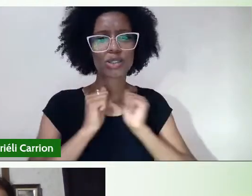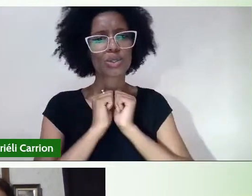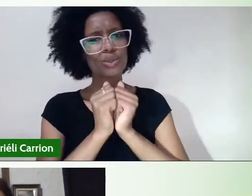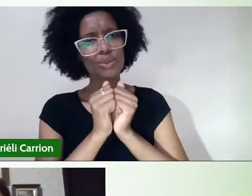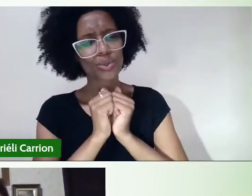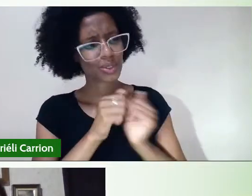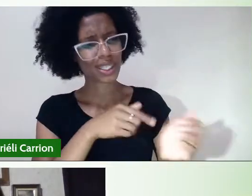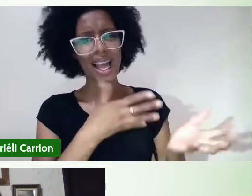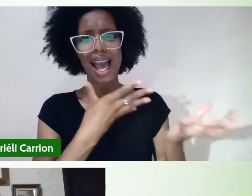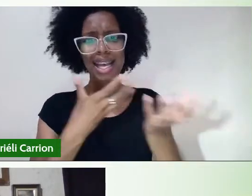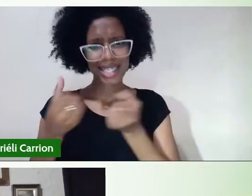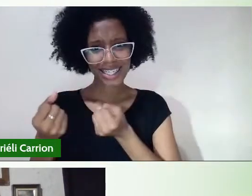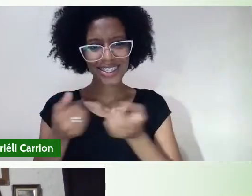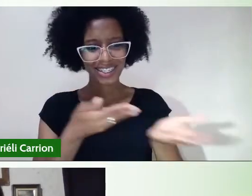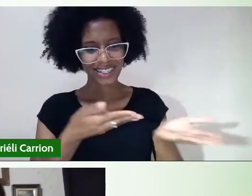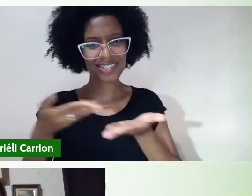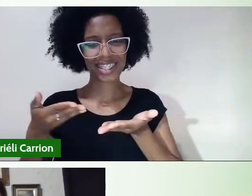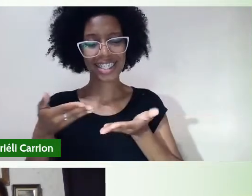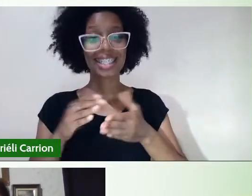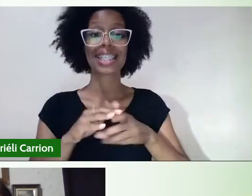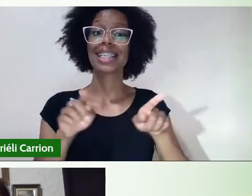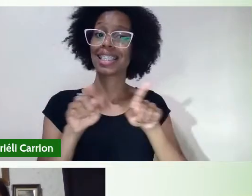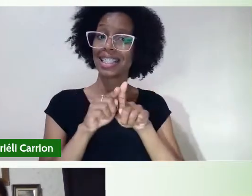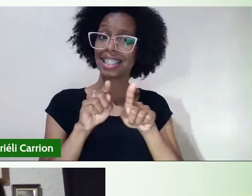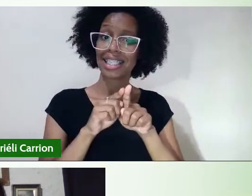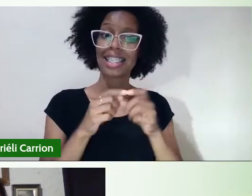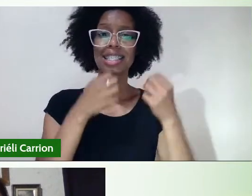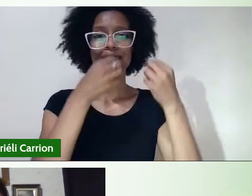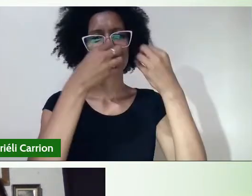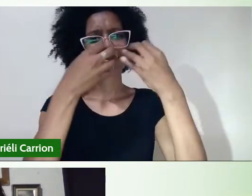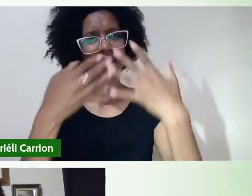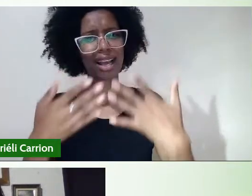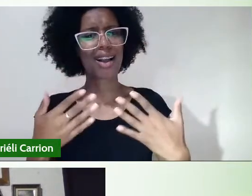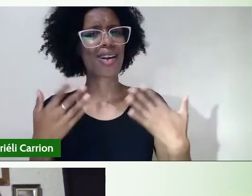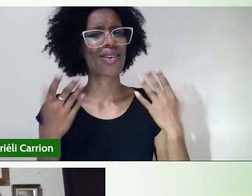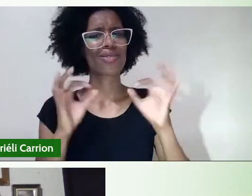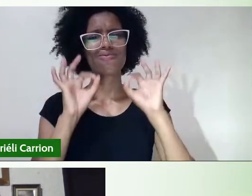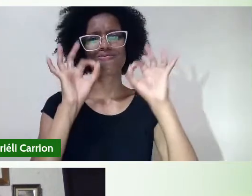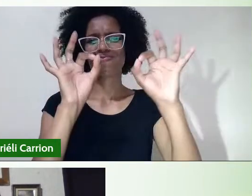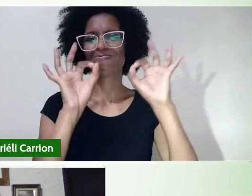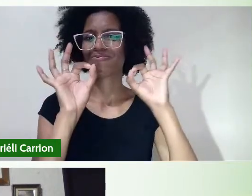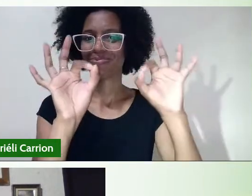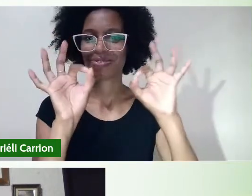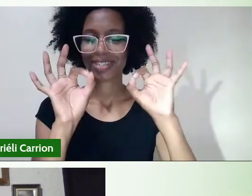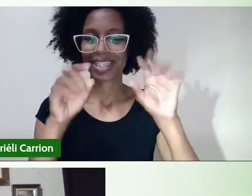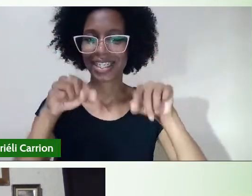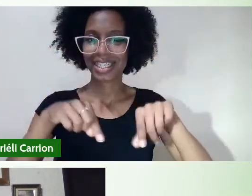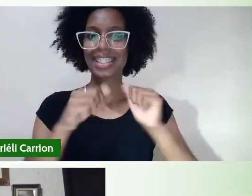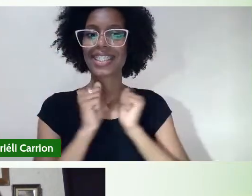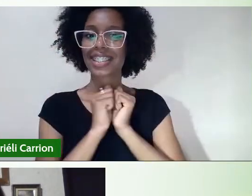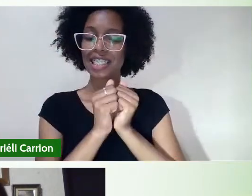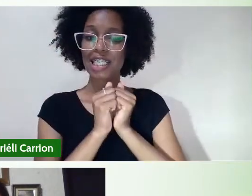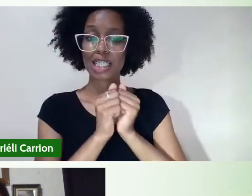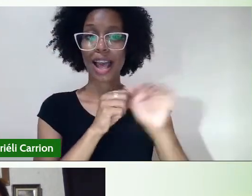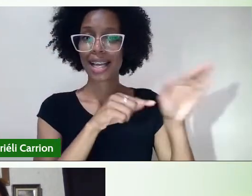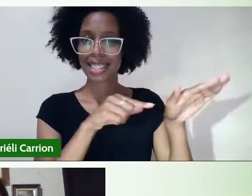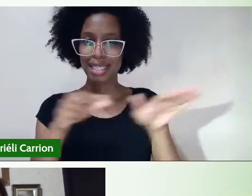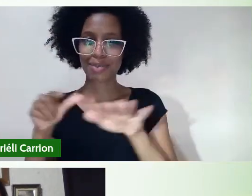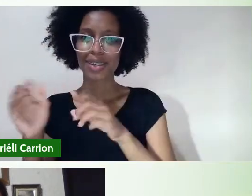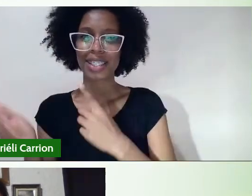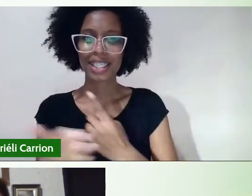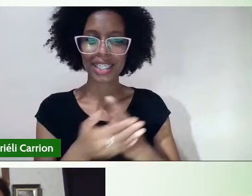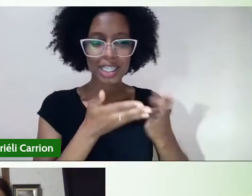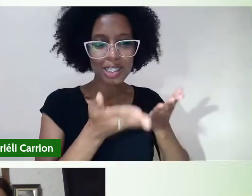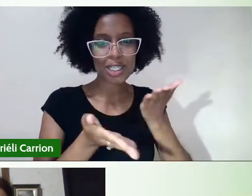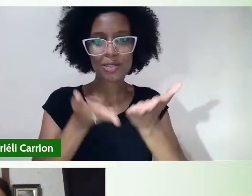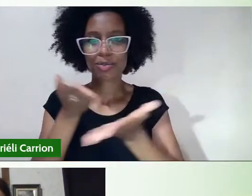convite, por estar dando esse colorido especial a essa nossa semana de acolhida. Nós sabemos